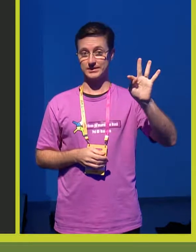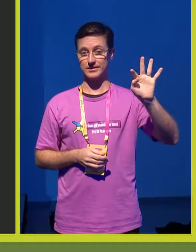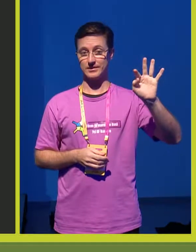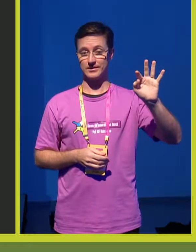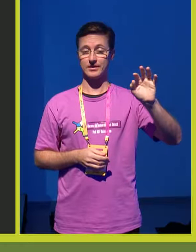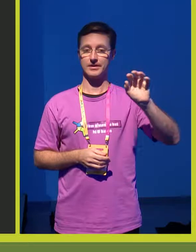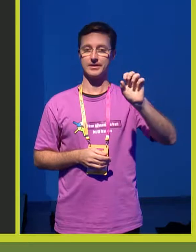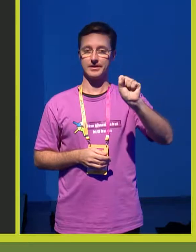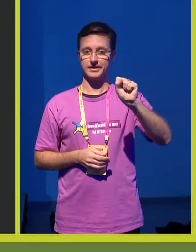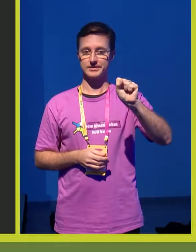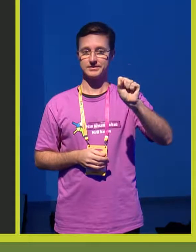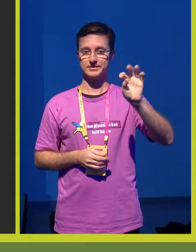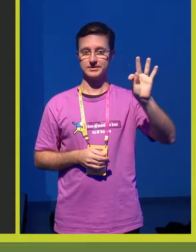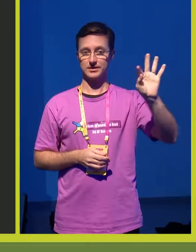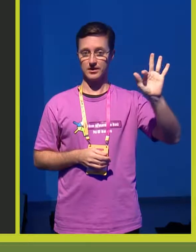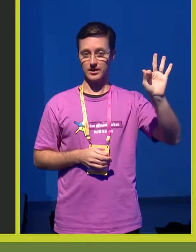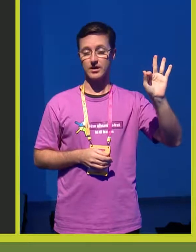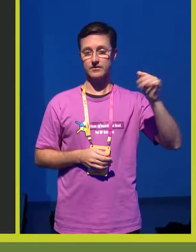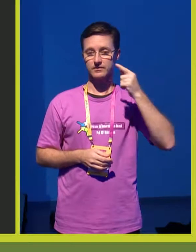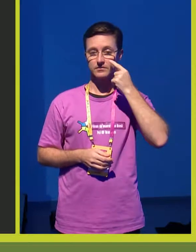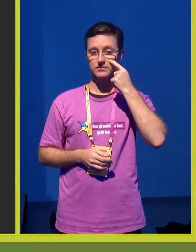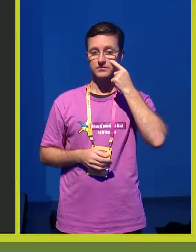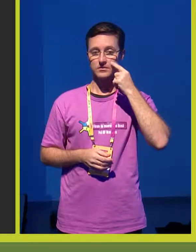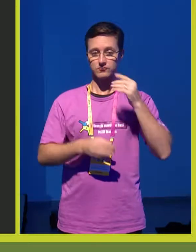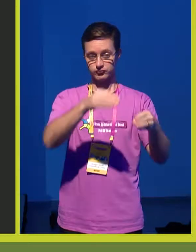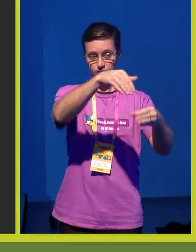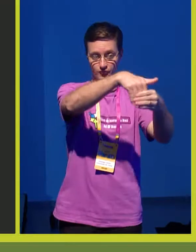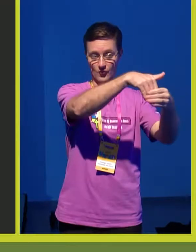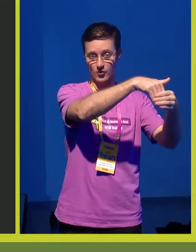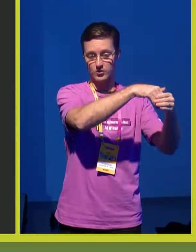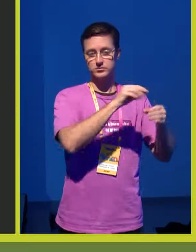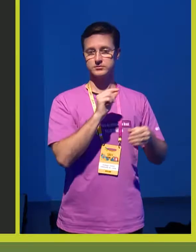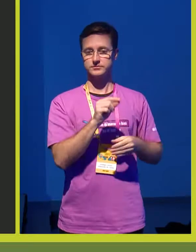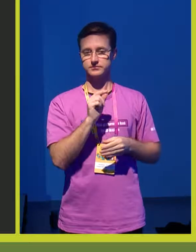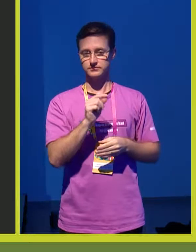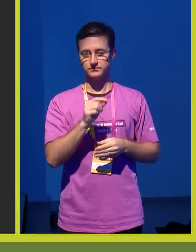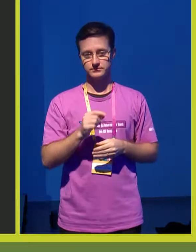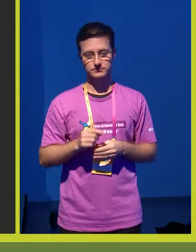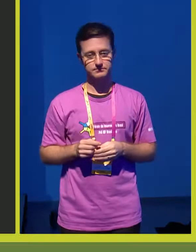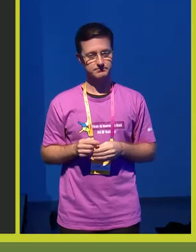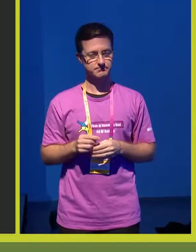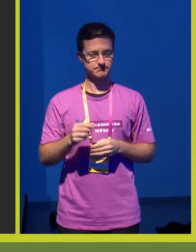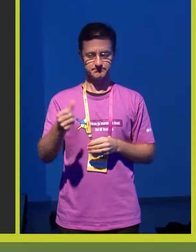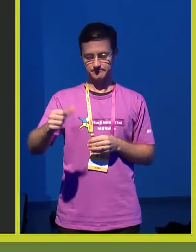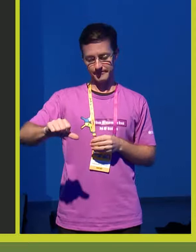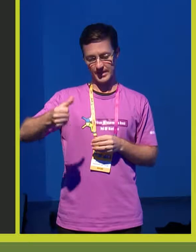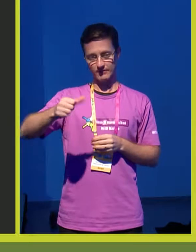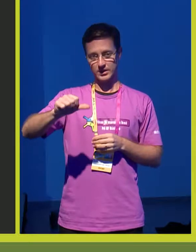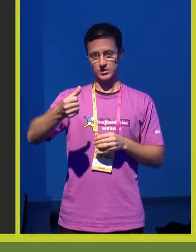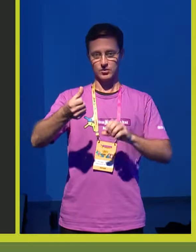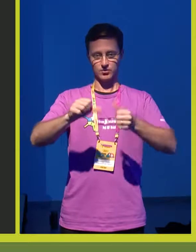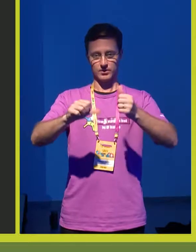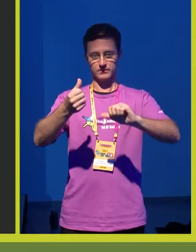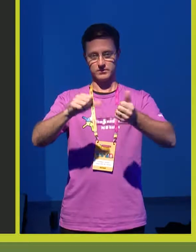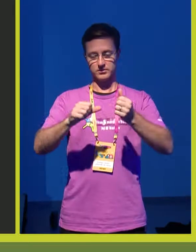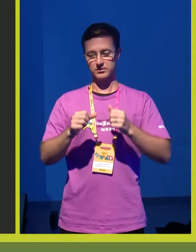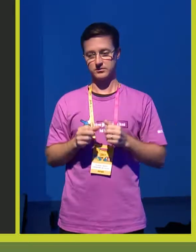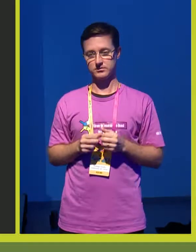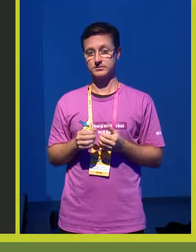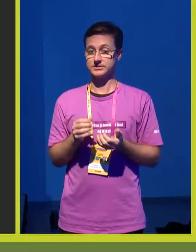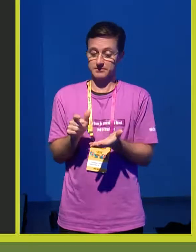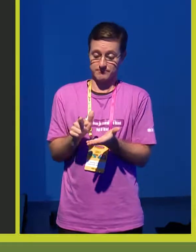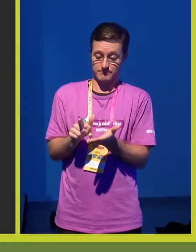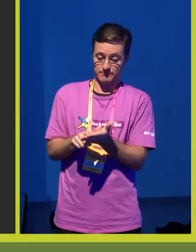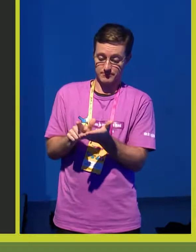E aqui no voto condutor da maioria, que é um voto do Gilmar Mendes, ele considerou que não haveria diferença entre, por exemplo,